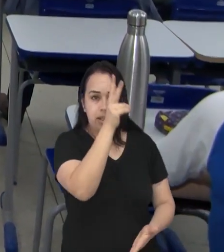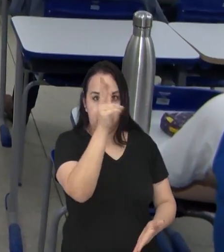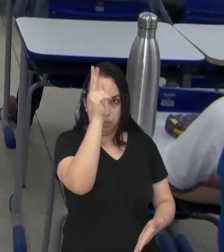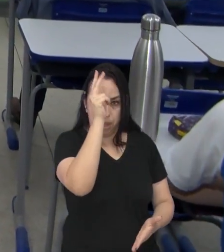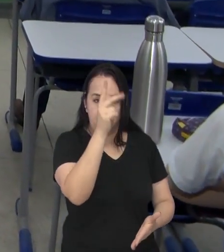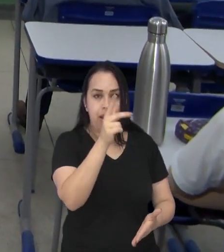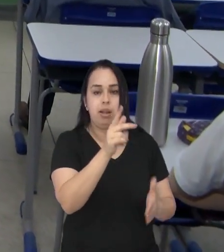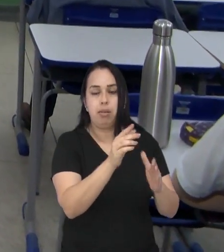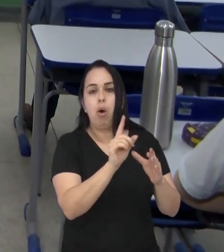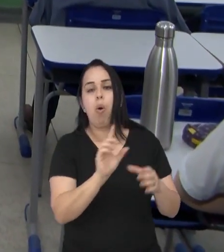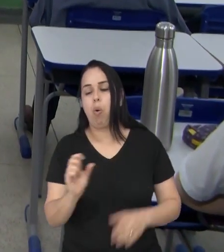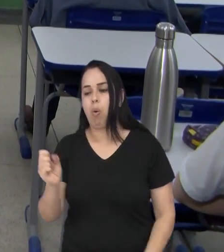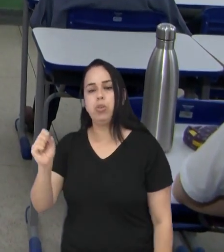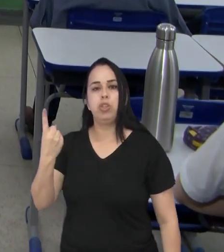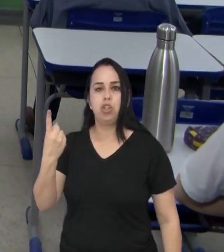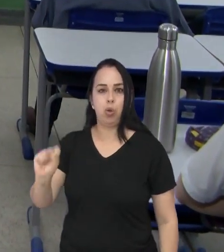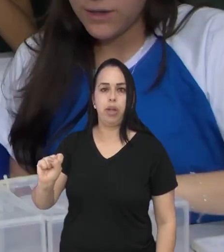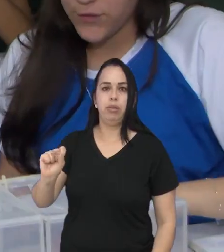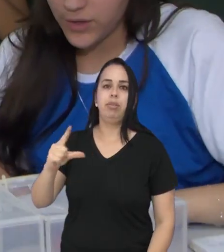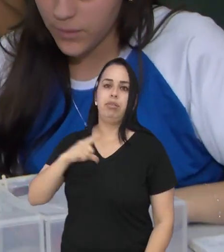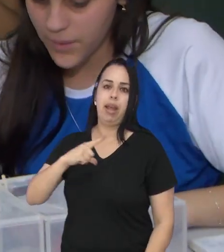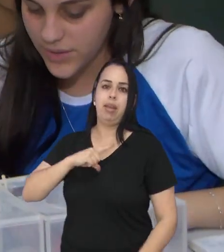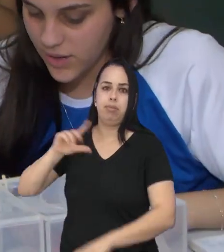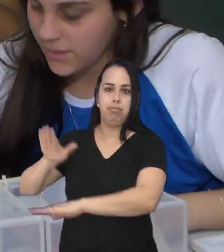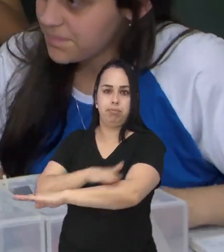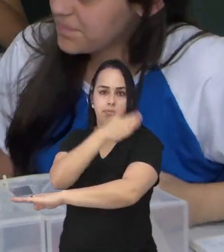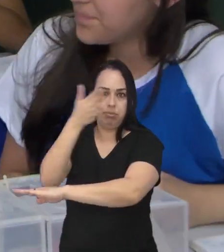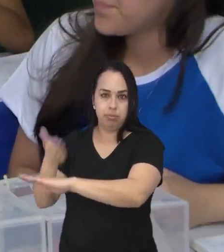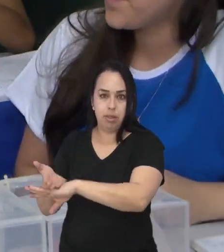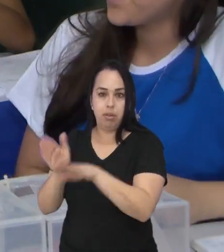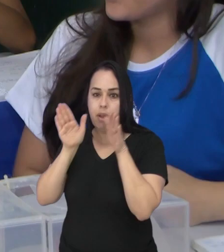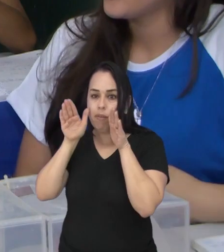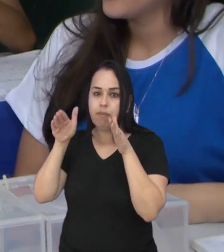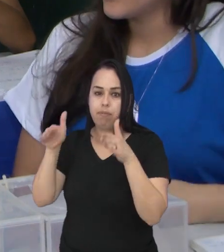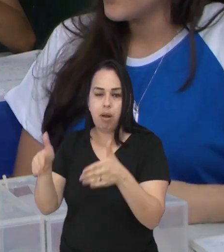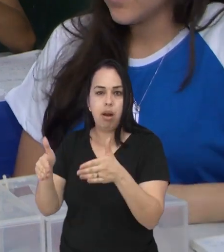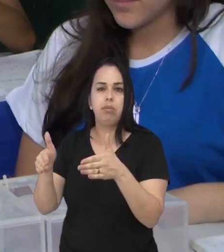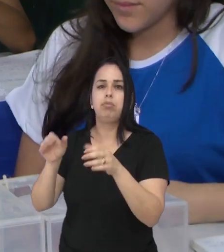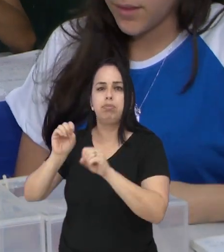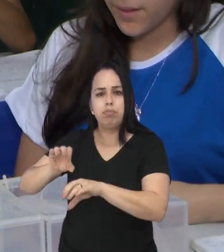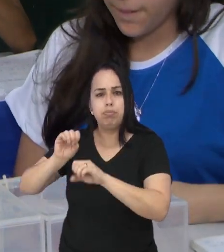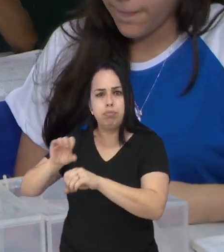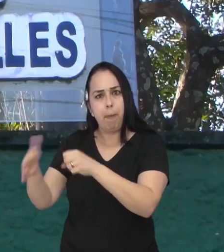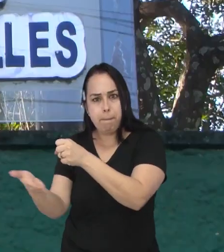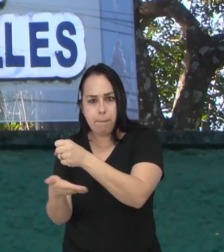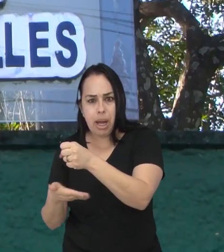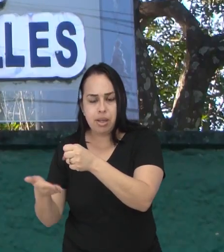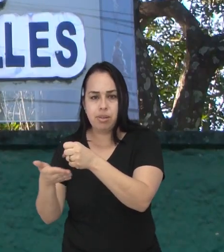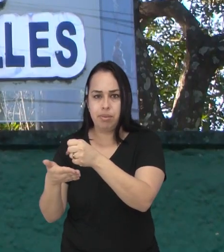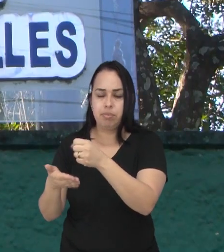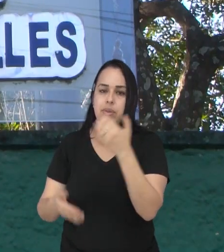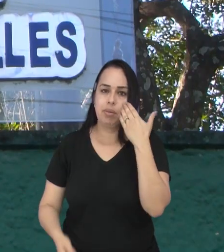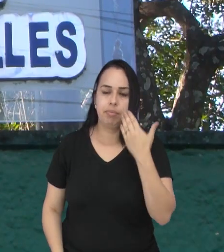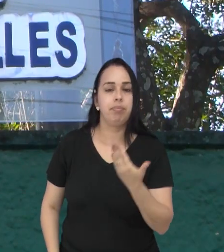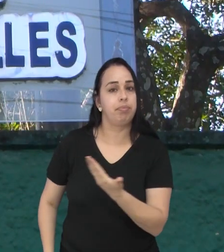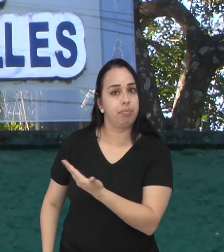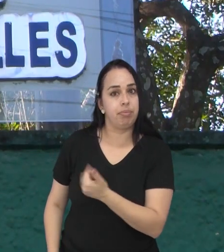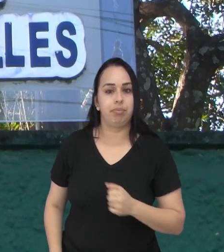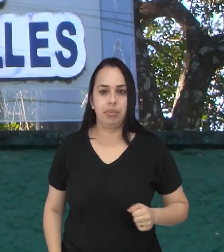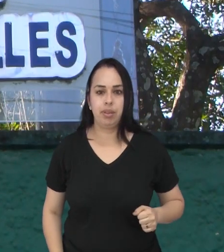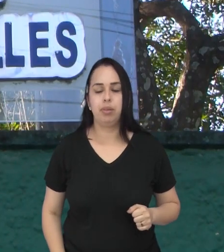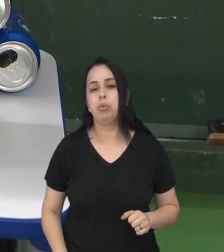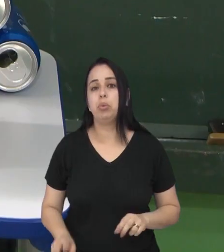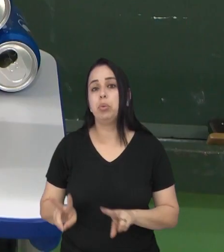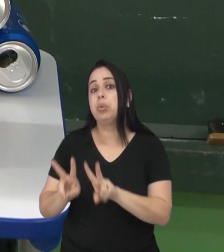São José têm aula em período integral. Todo o ensino é voltado para a educação geral básica. Em uma das aulas da Escola Meirelles,